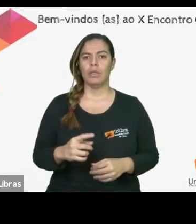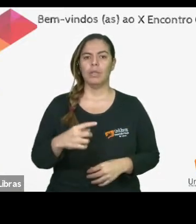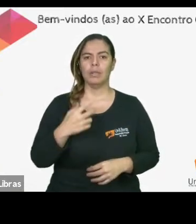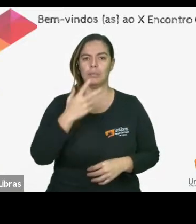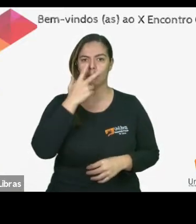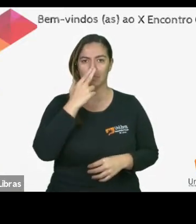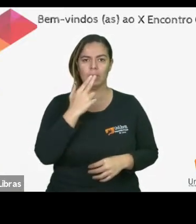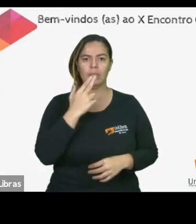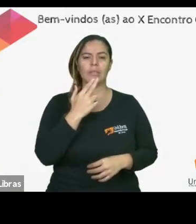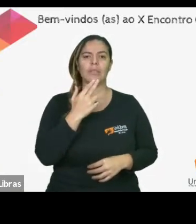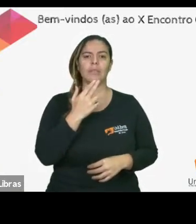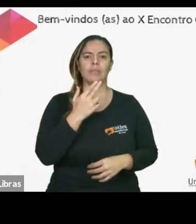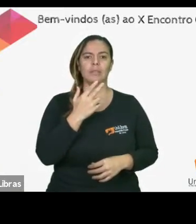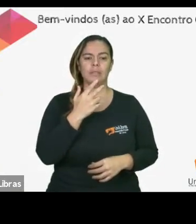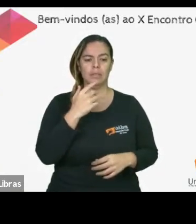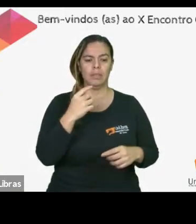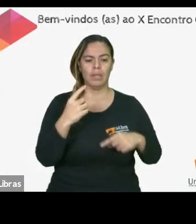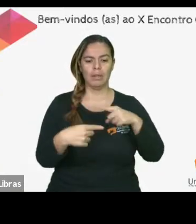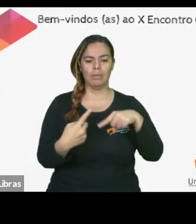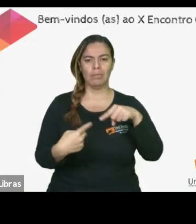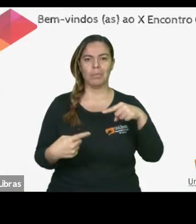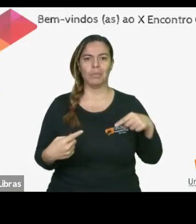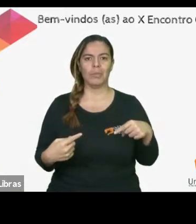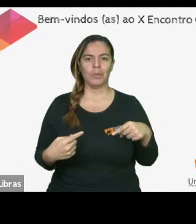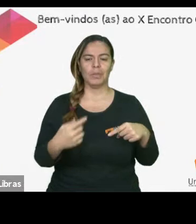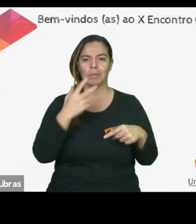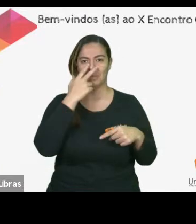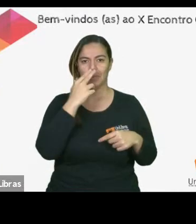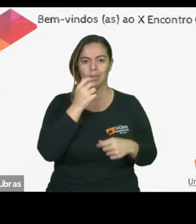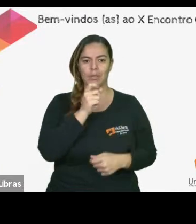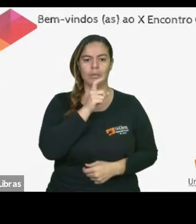mais com redemoinhos do que com estátuas.